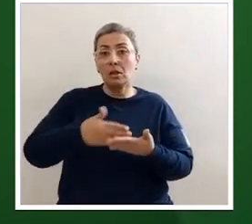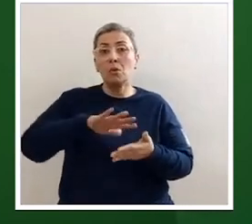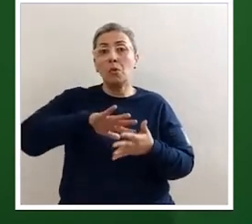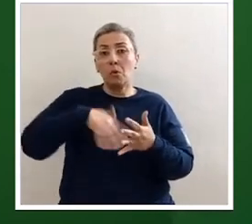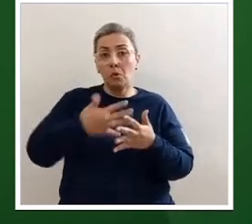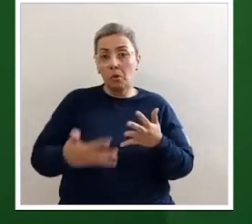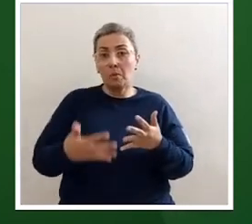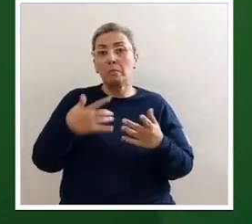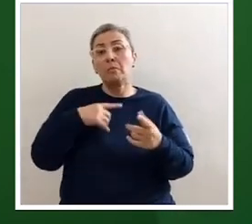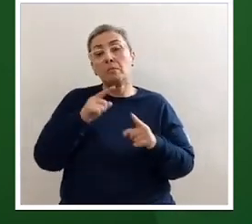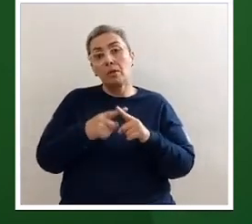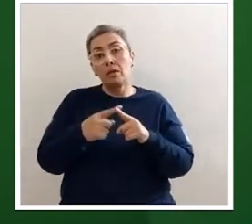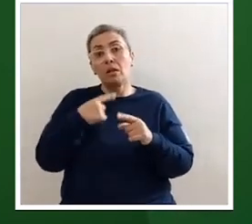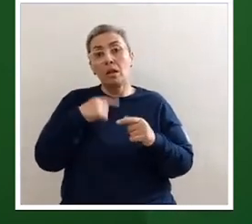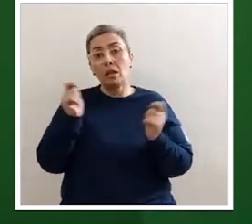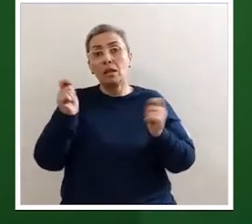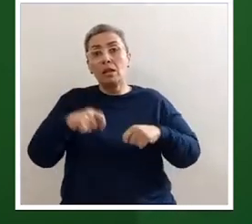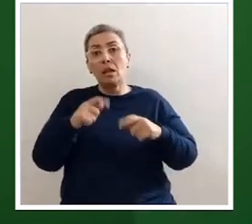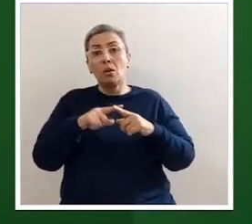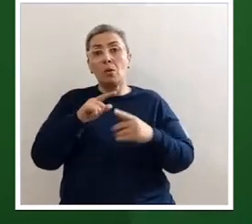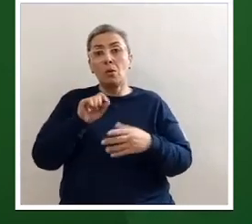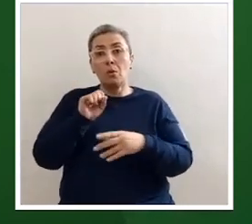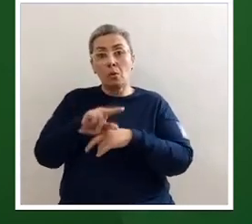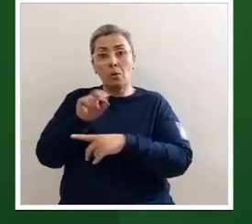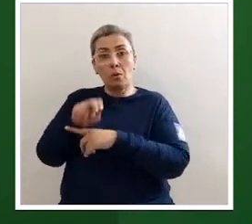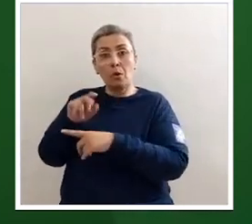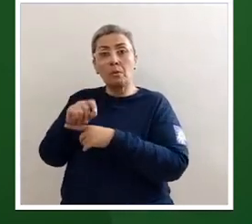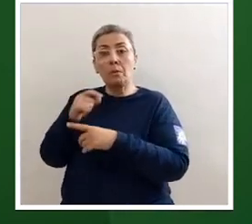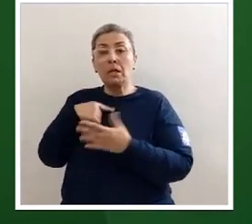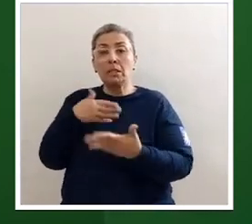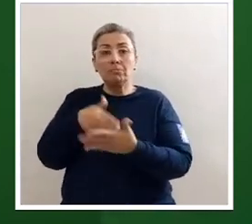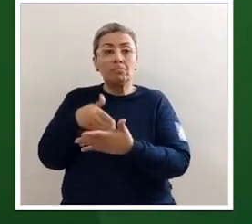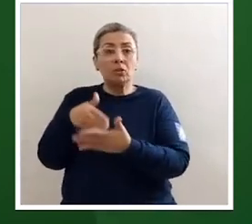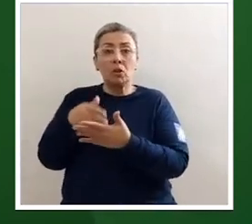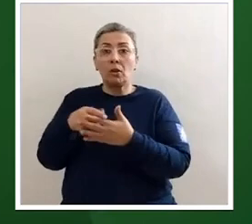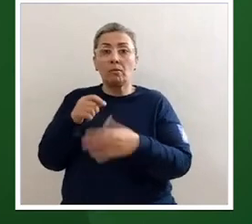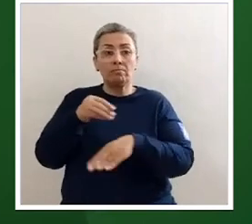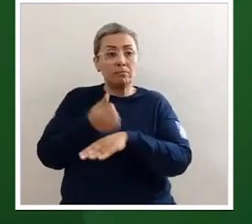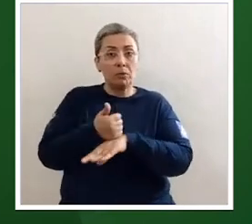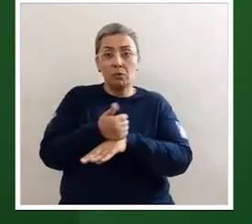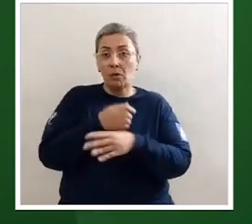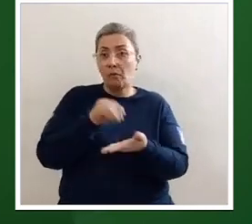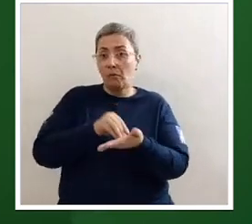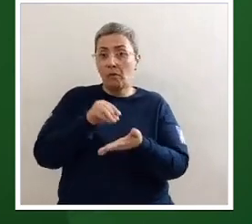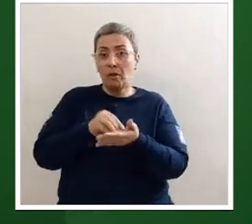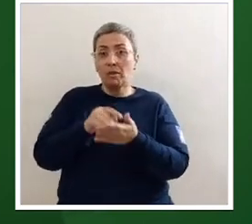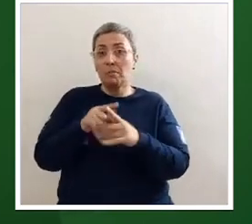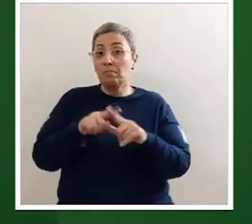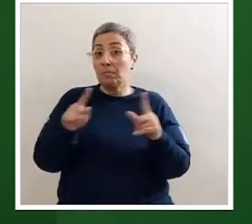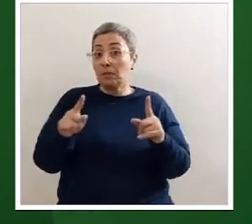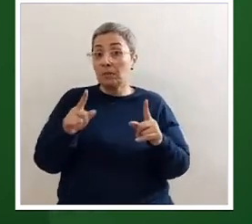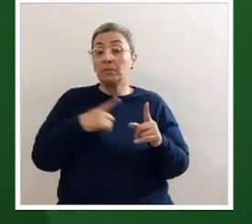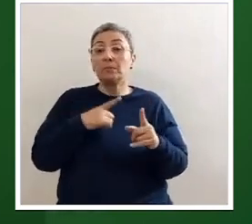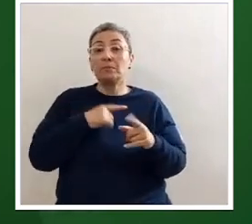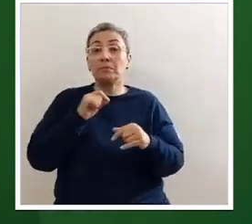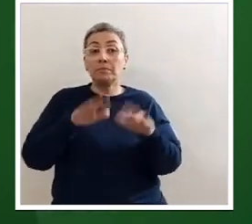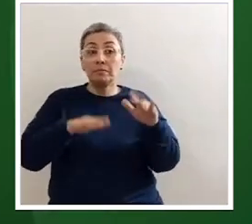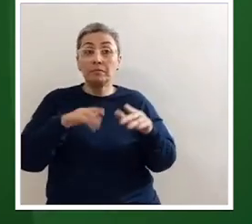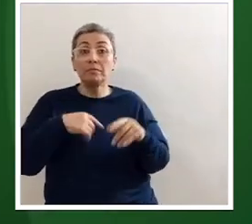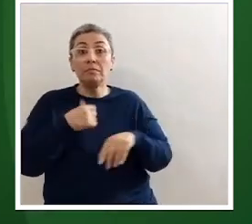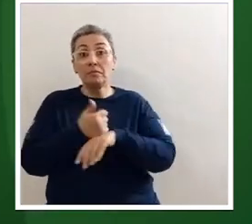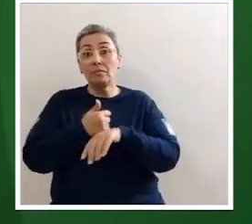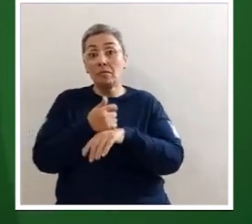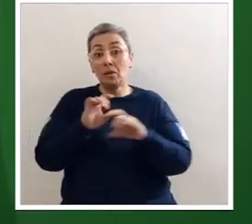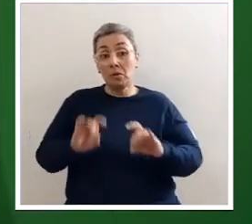porque a gente tem a possibilidade de contratar e a gente esbarra porque não tem o profissional e mesmo o profissional